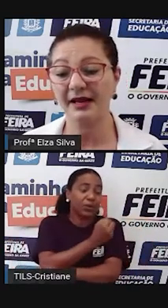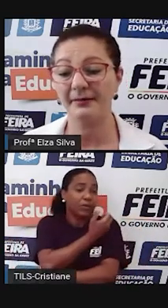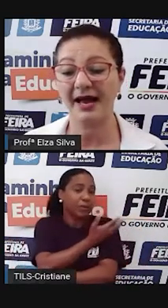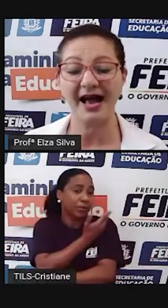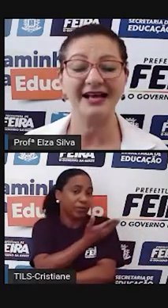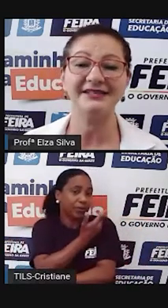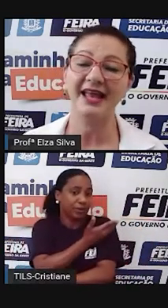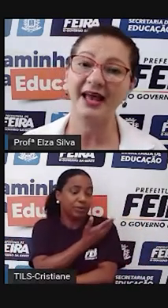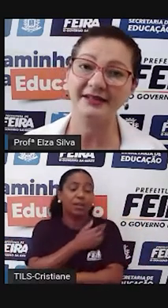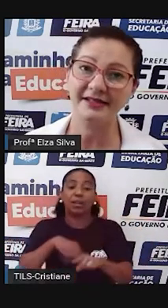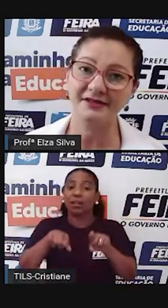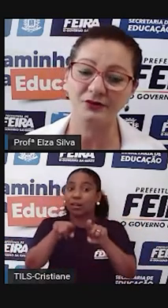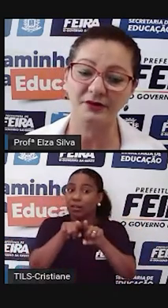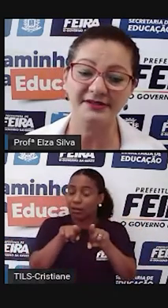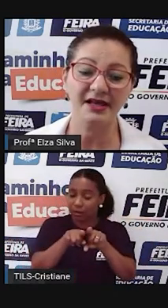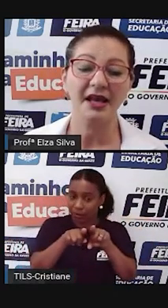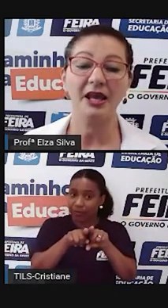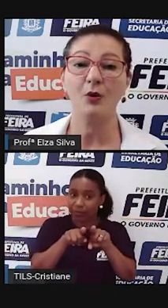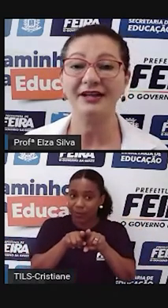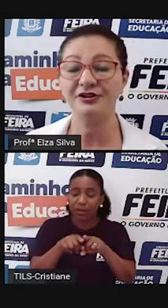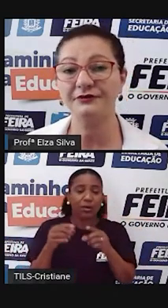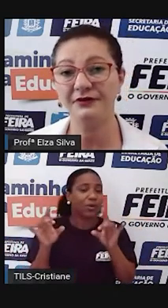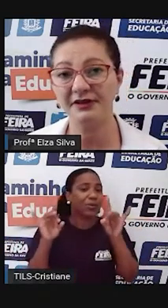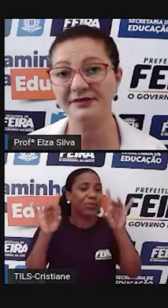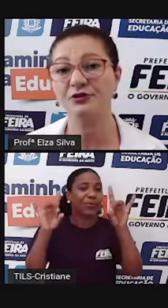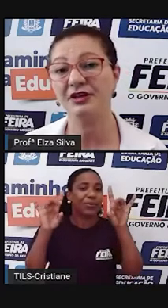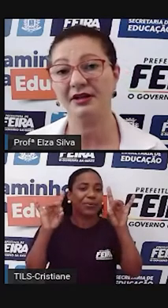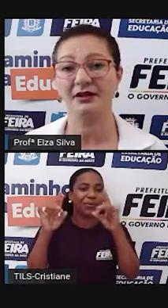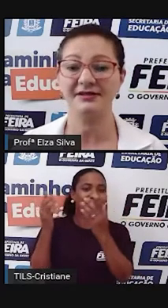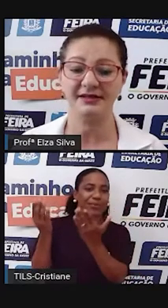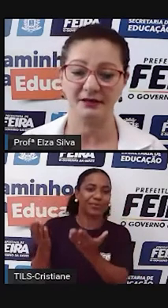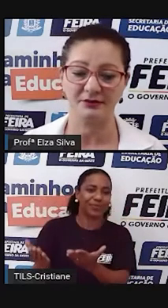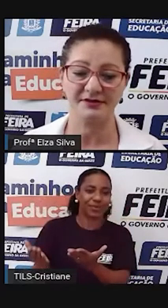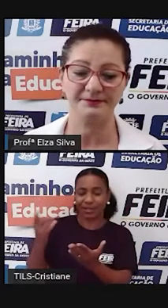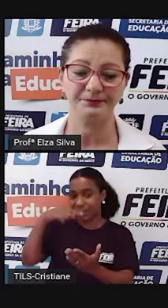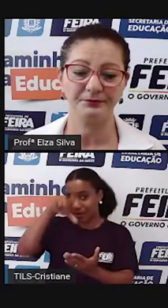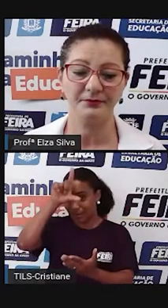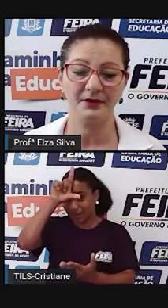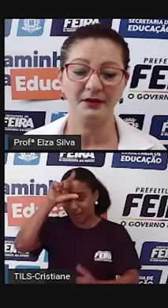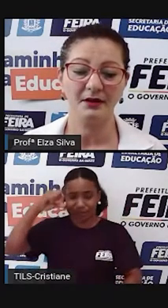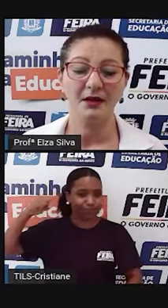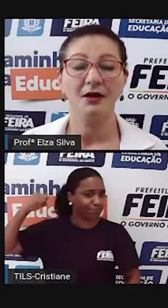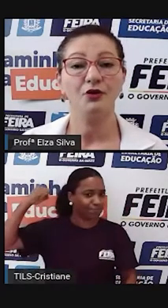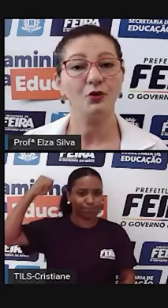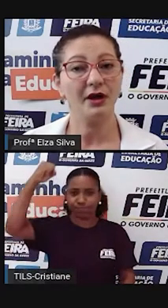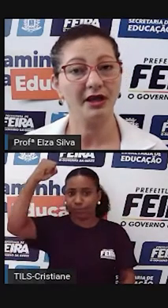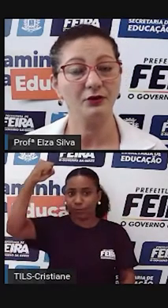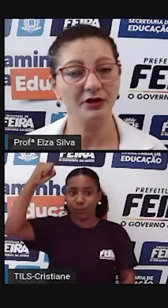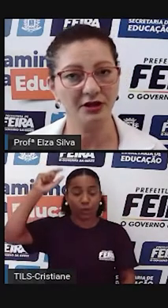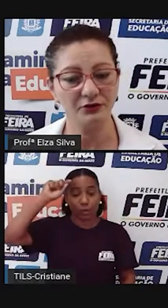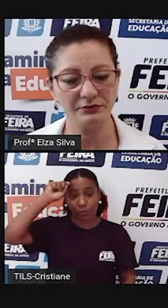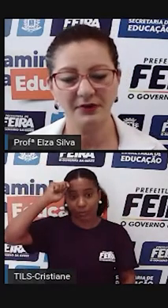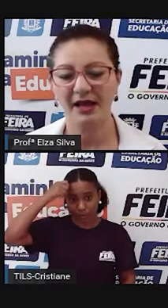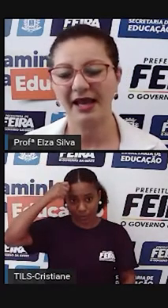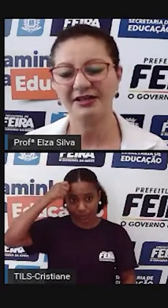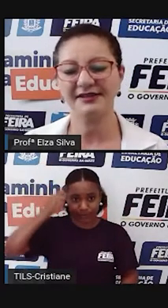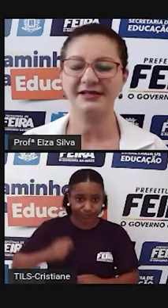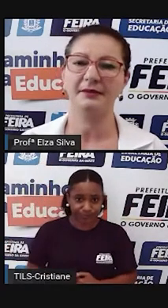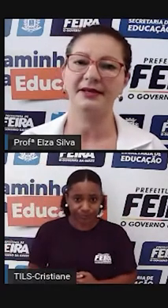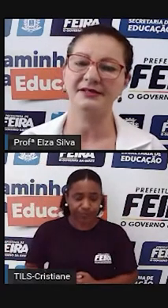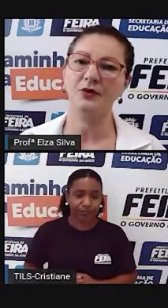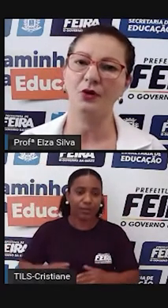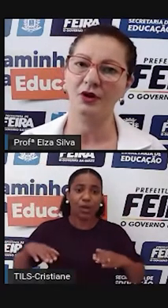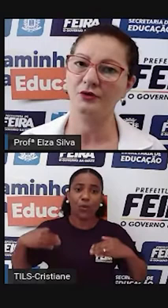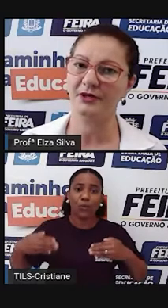também celebrar as realizações e o ativismo de líderes negros. No Reino Unido,